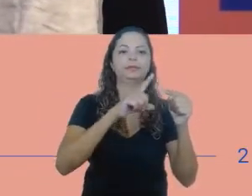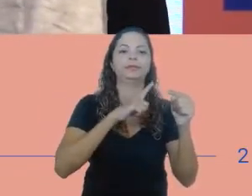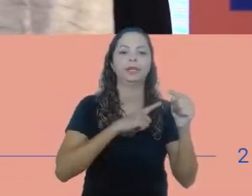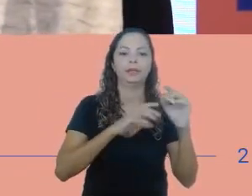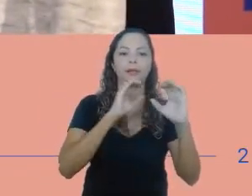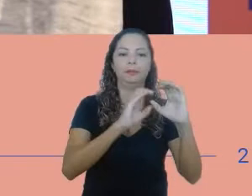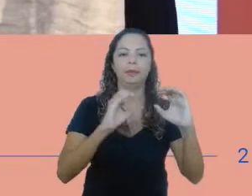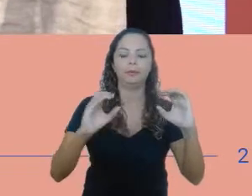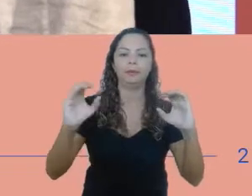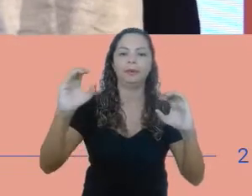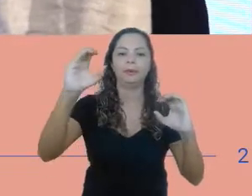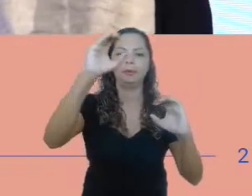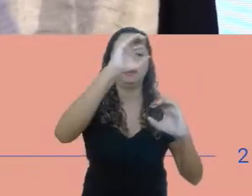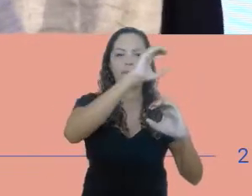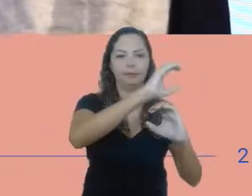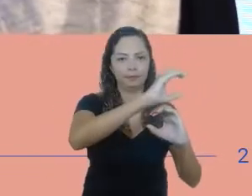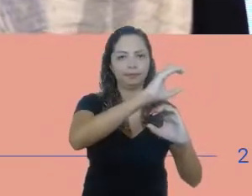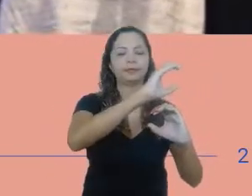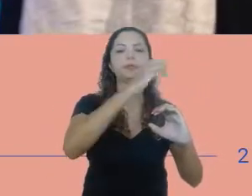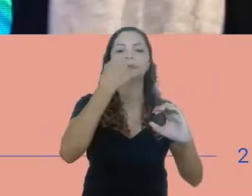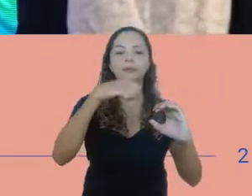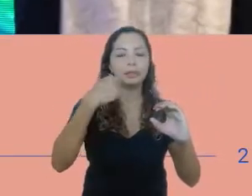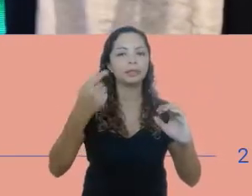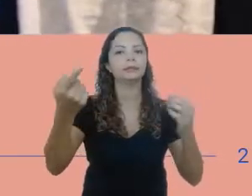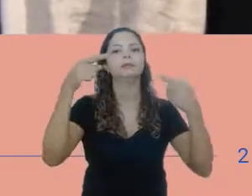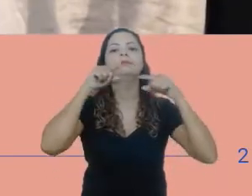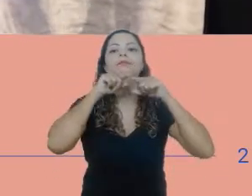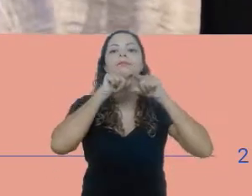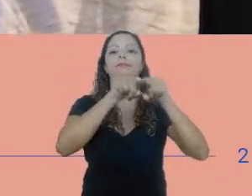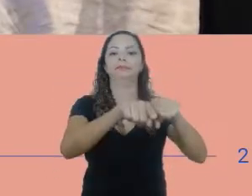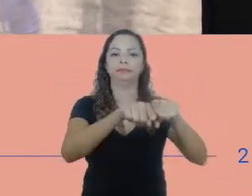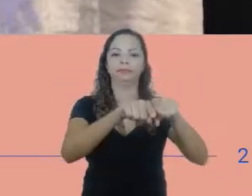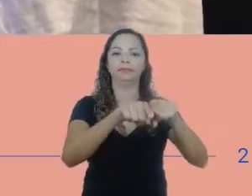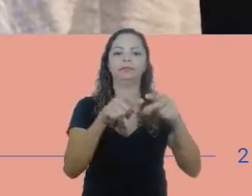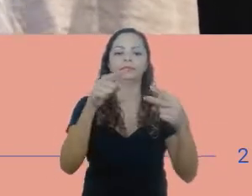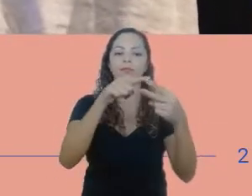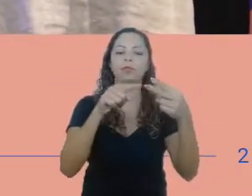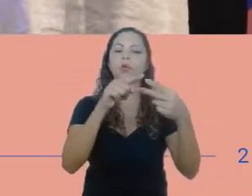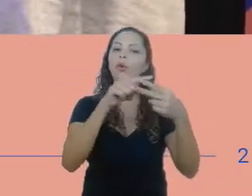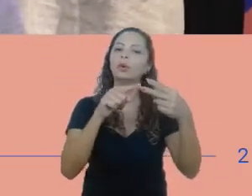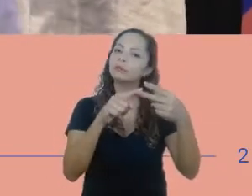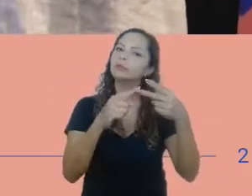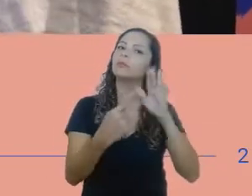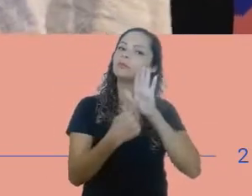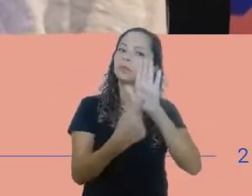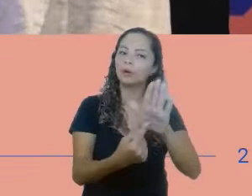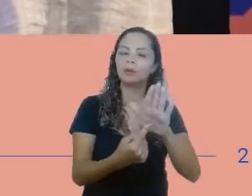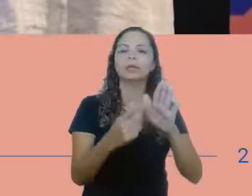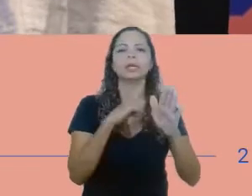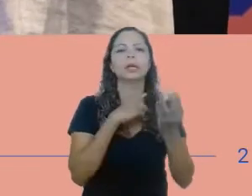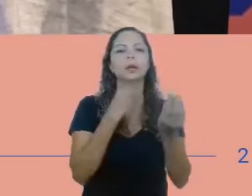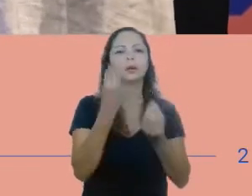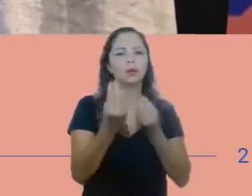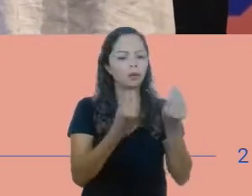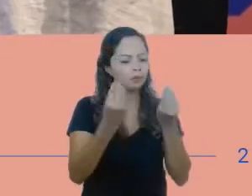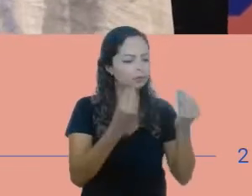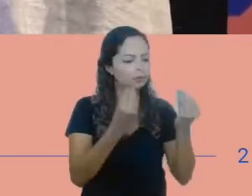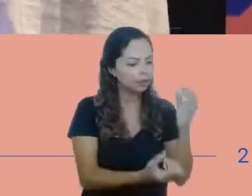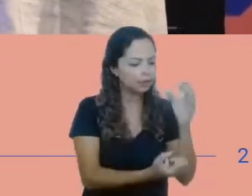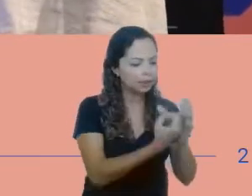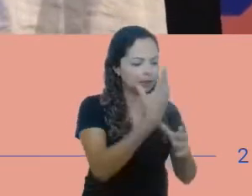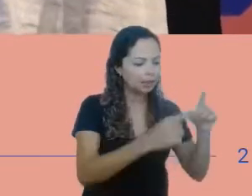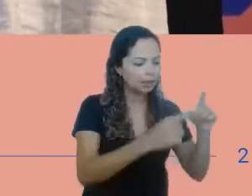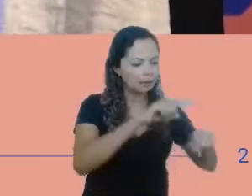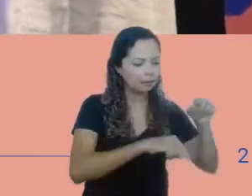desenvolvimento que não pode ficar de fora então você tem que pensar todo o seu desenvolvimento de produto de matéria-prima de